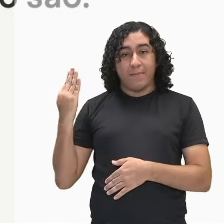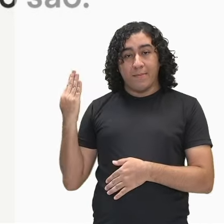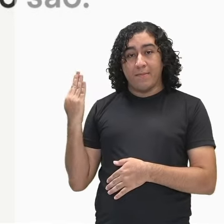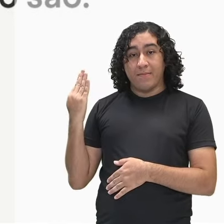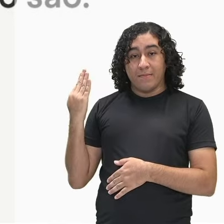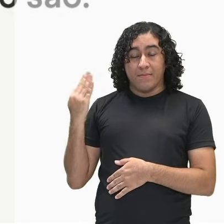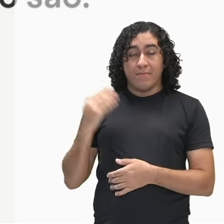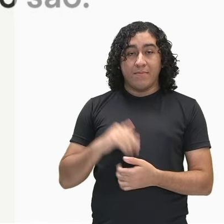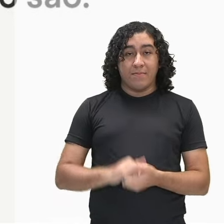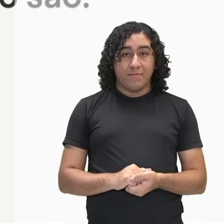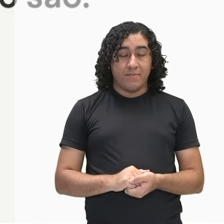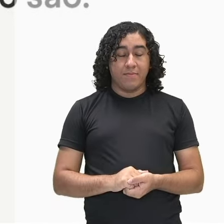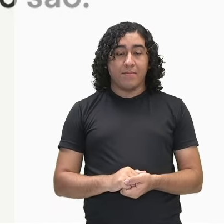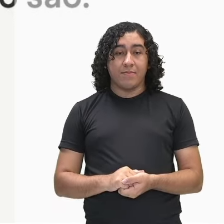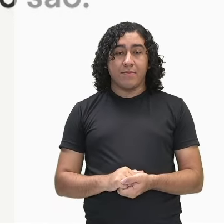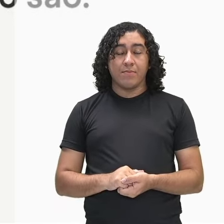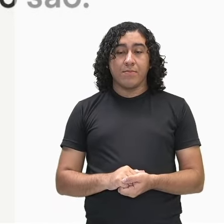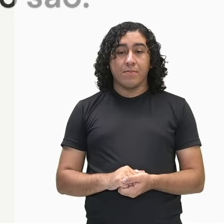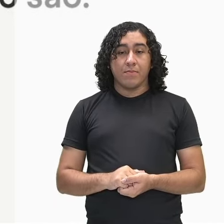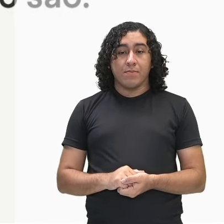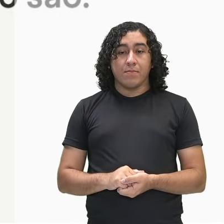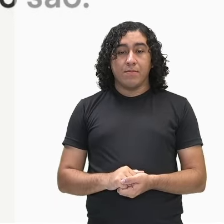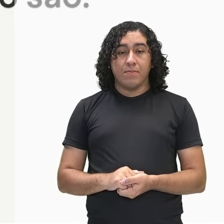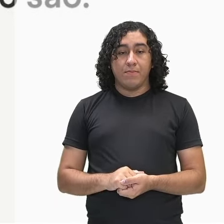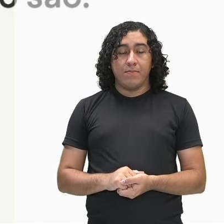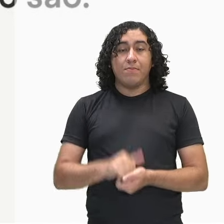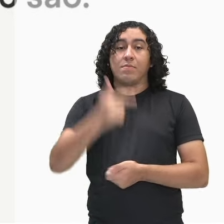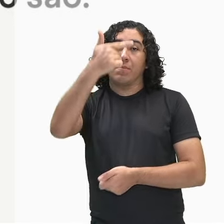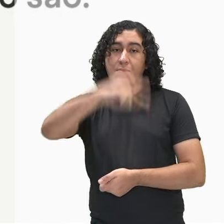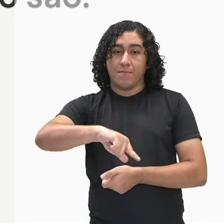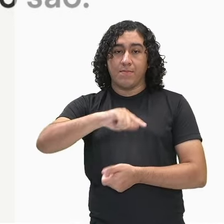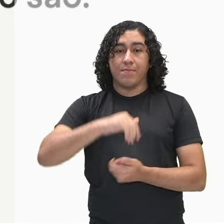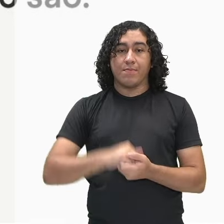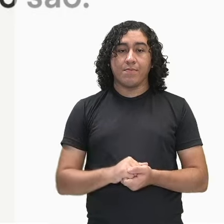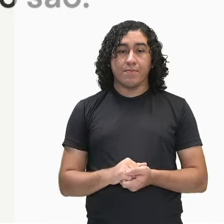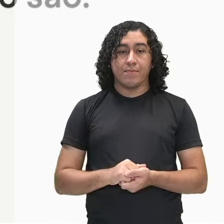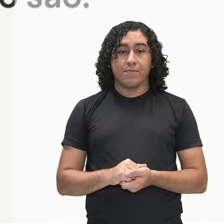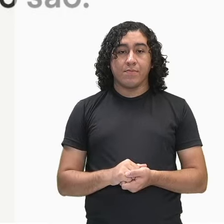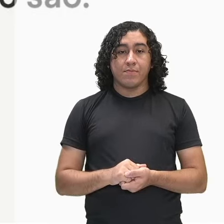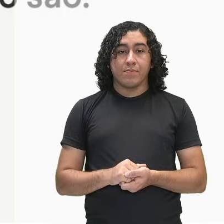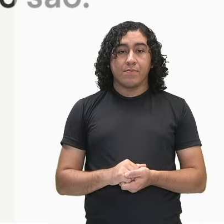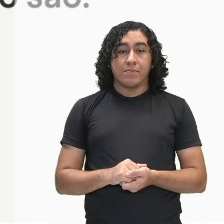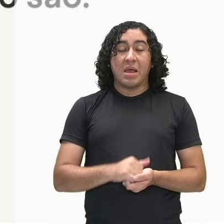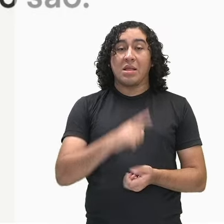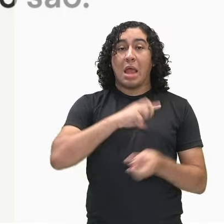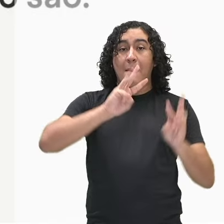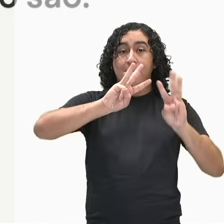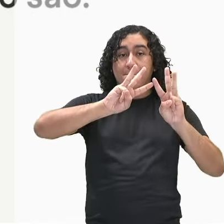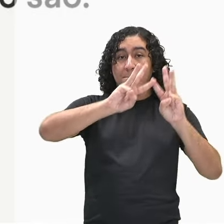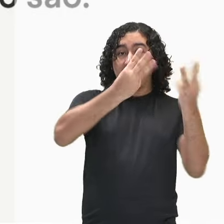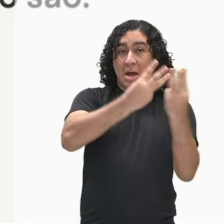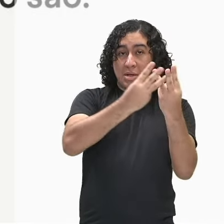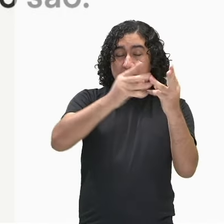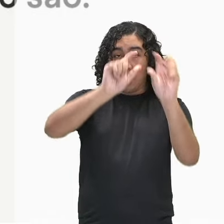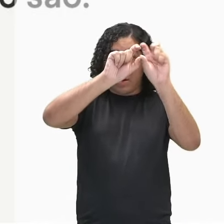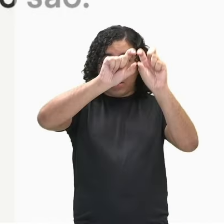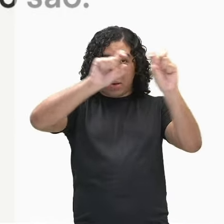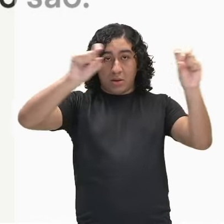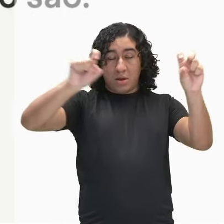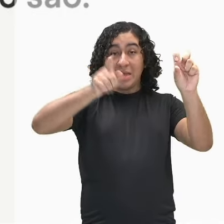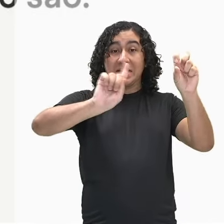6 pontos, tá? Novamente, aqui em cima eu tenho a massa, né, em